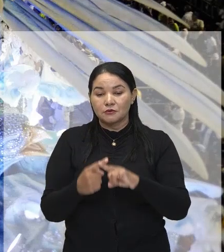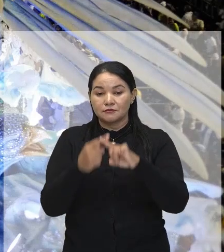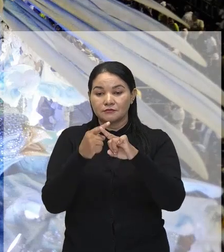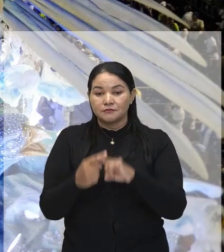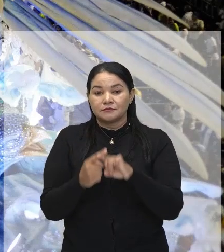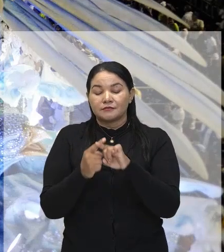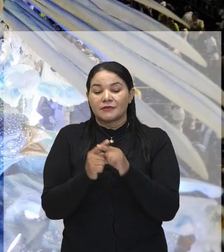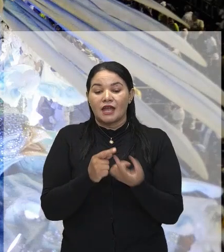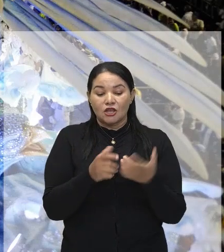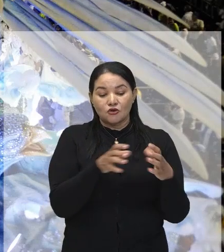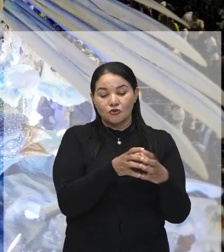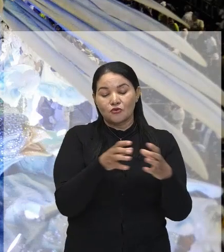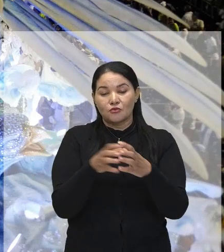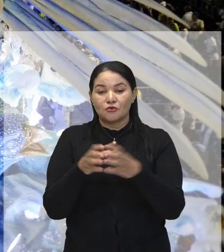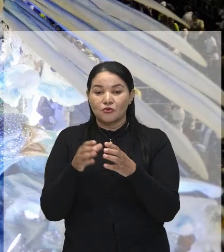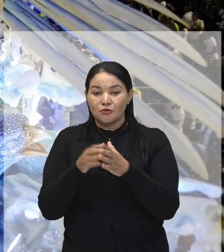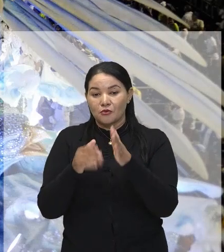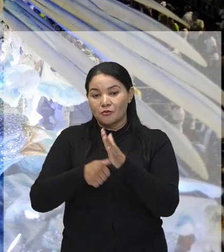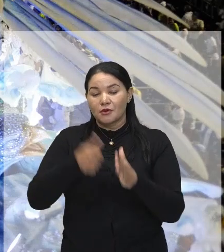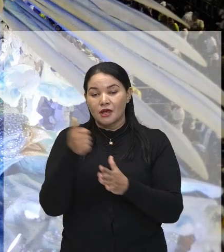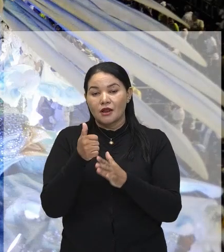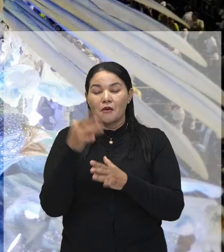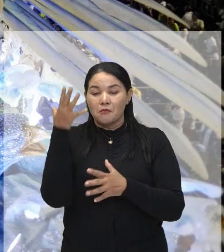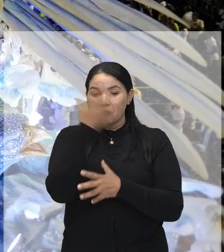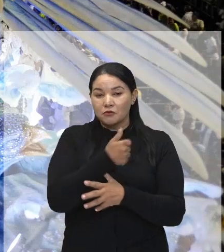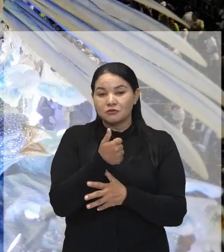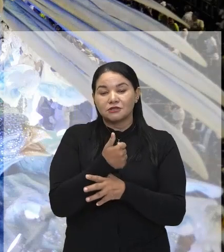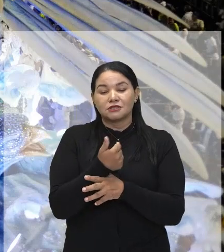samba era mais bonita e animada.